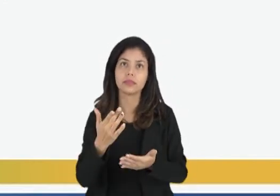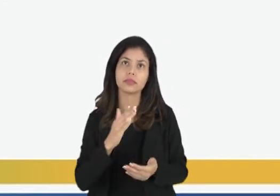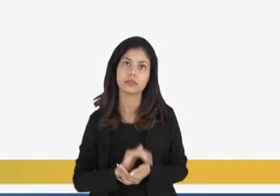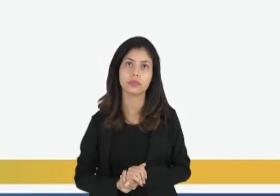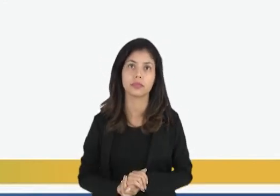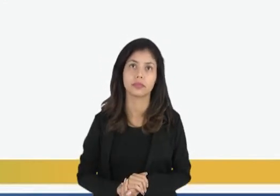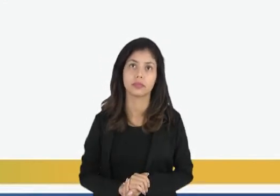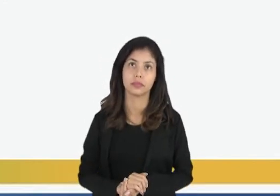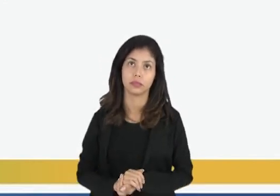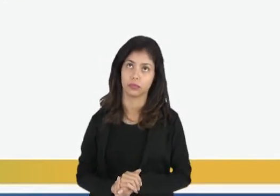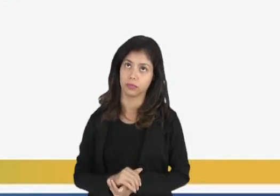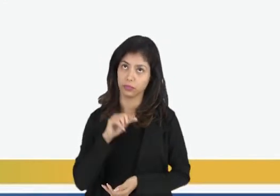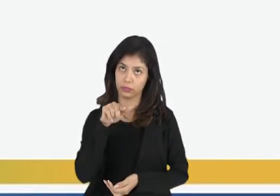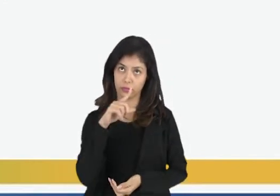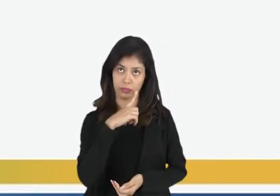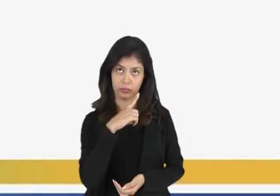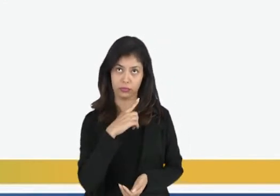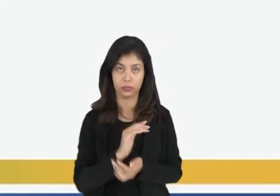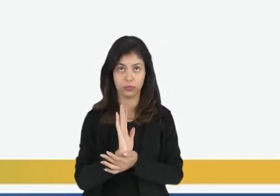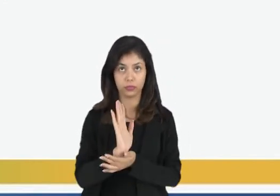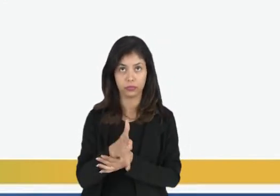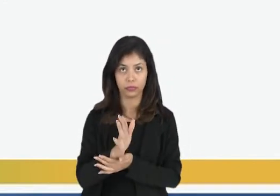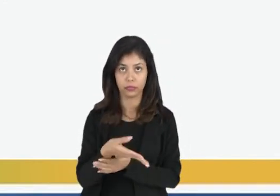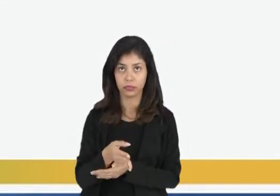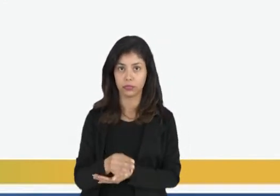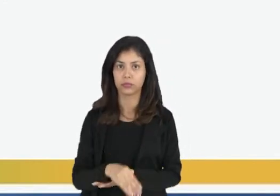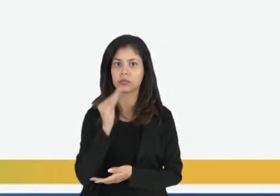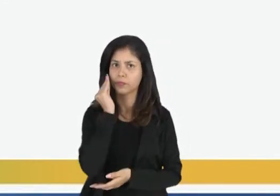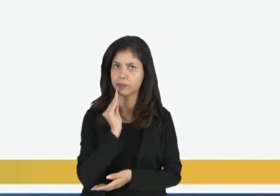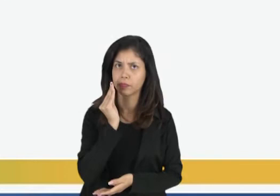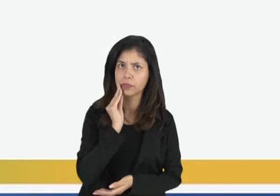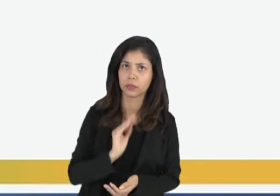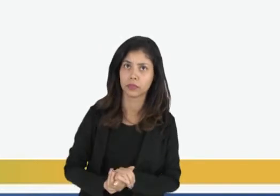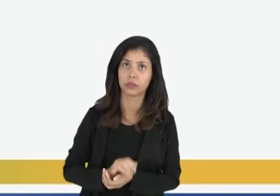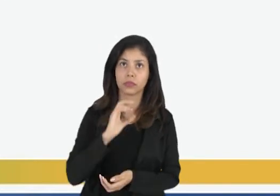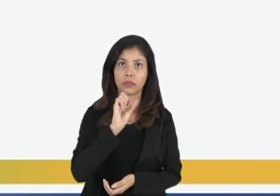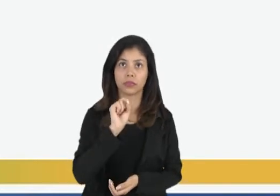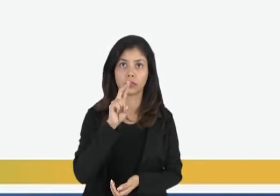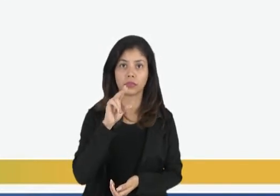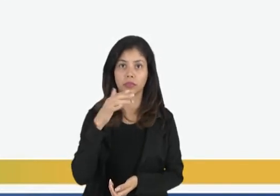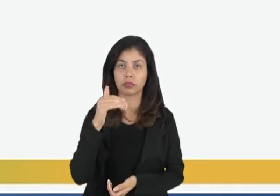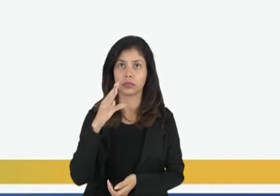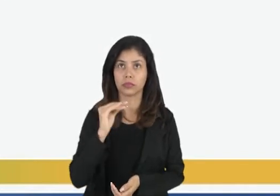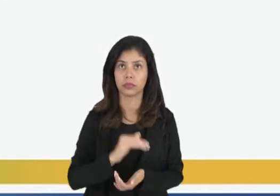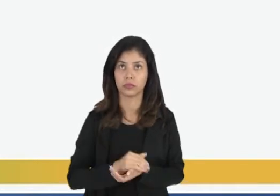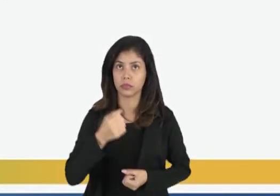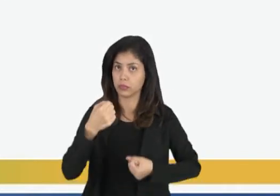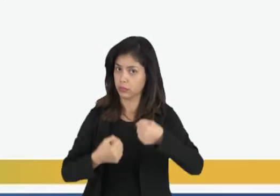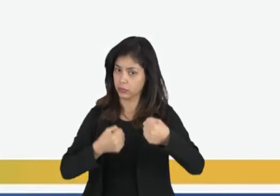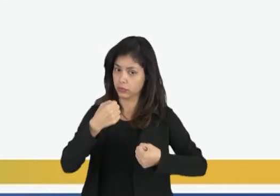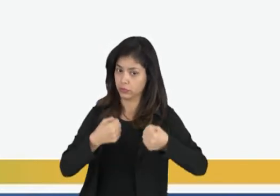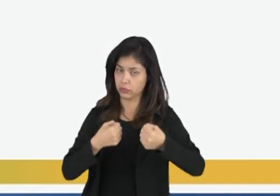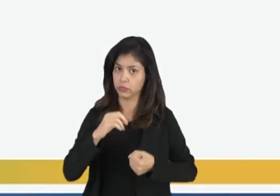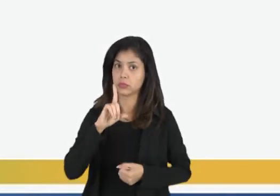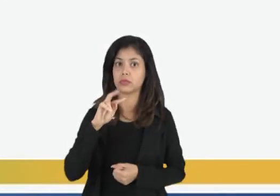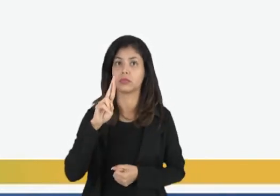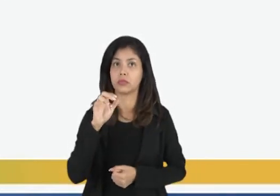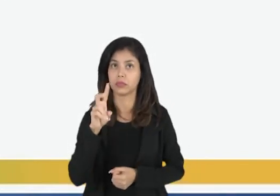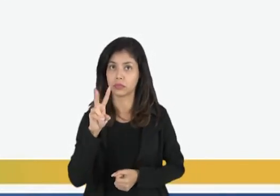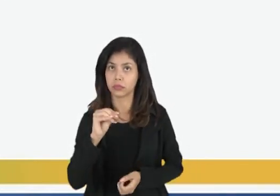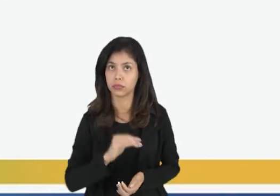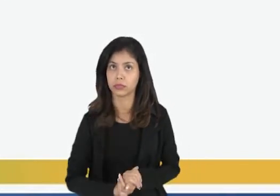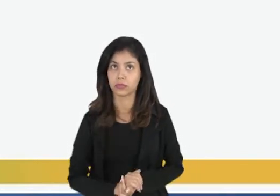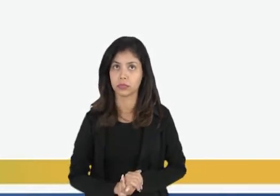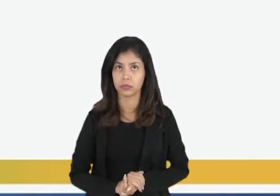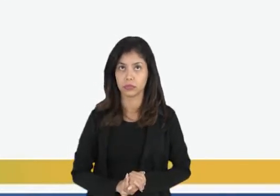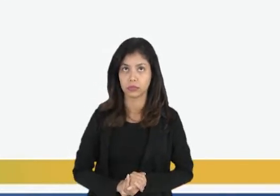do transporte, porque tem aí já um teste na cidade suíça de um transporte coletivo que